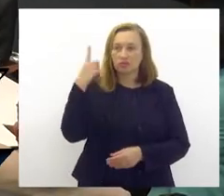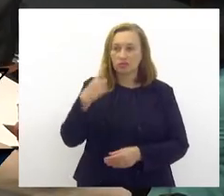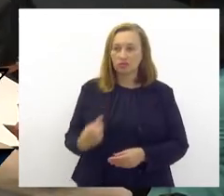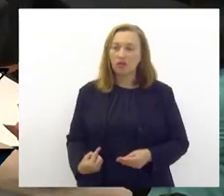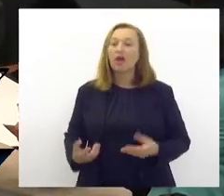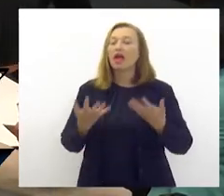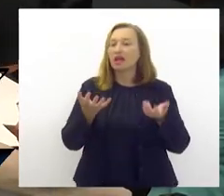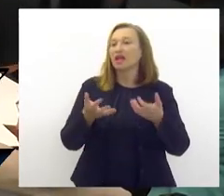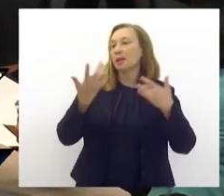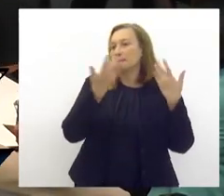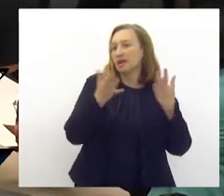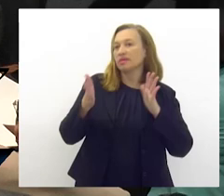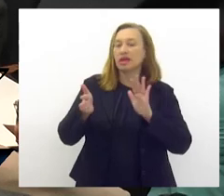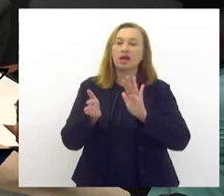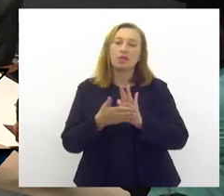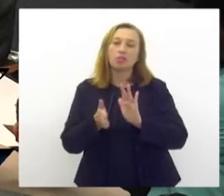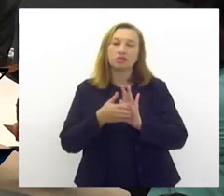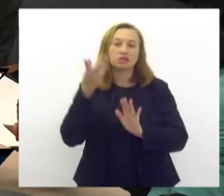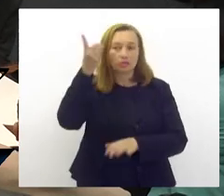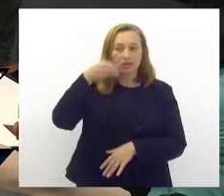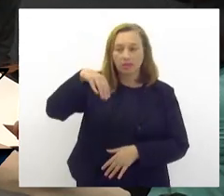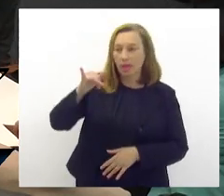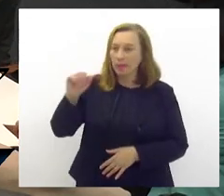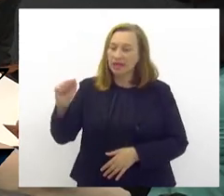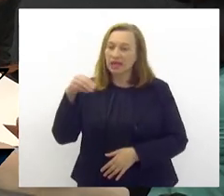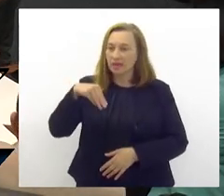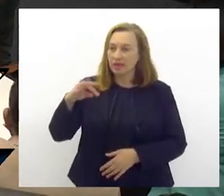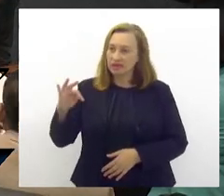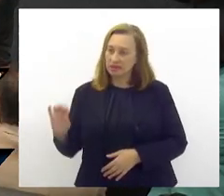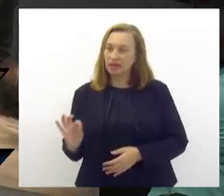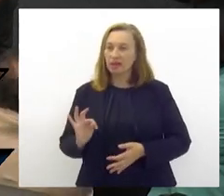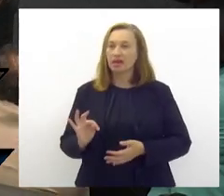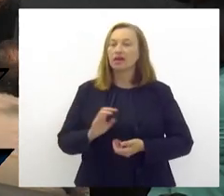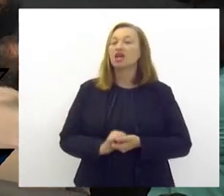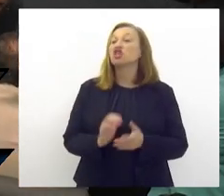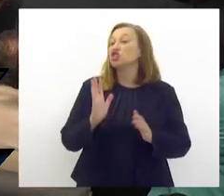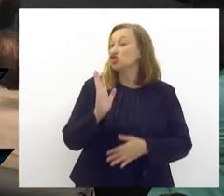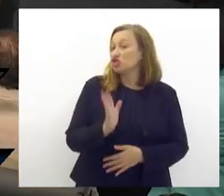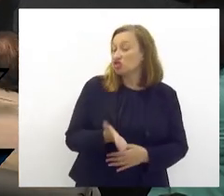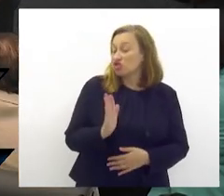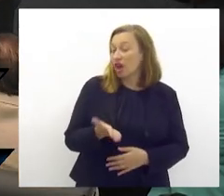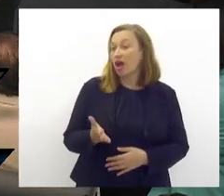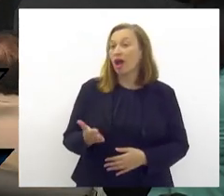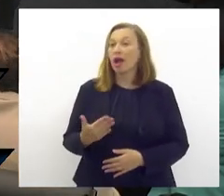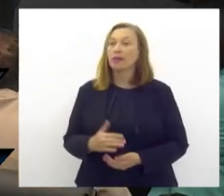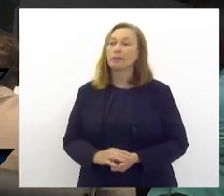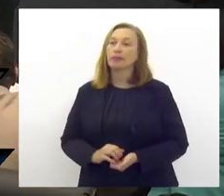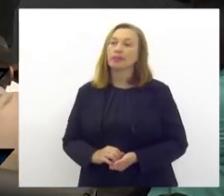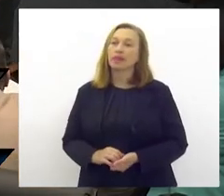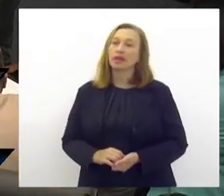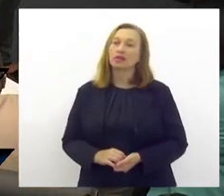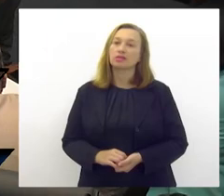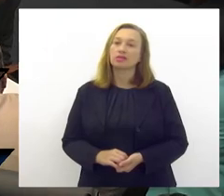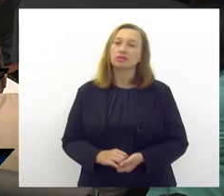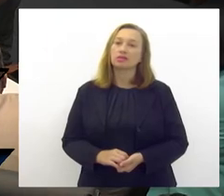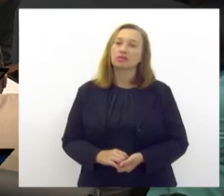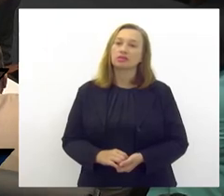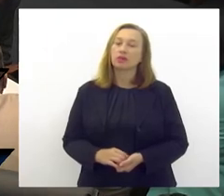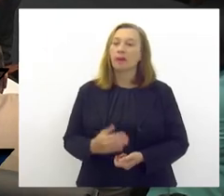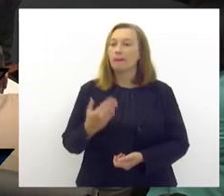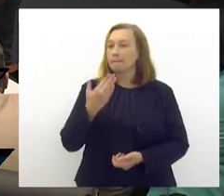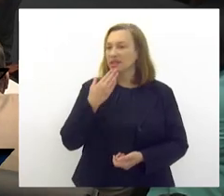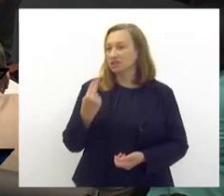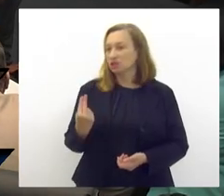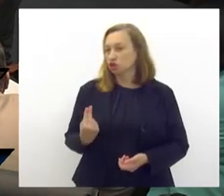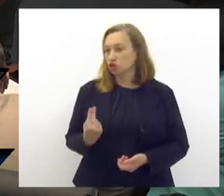queria parabenizar a proposição da deputada Marina do MST e já dispor como